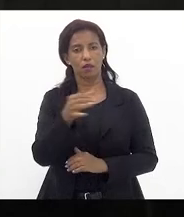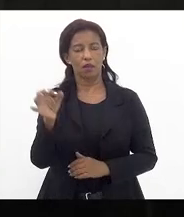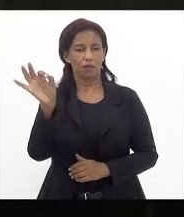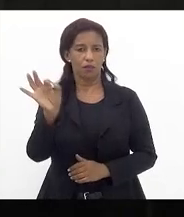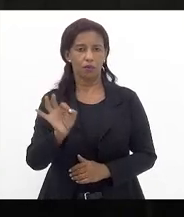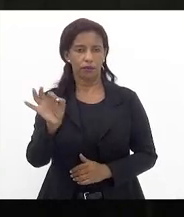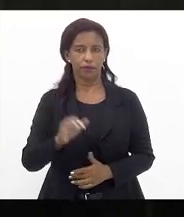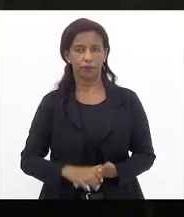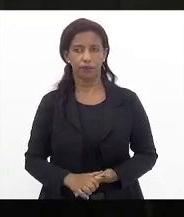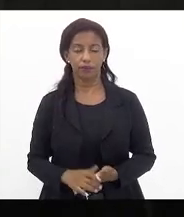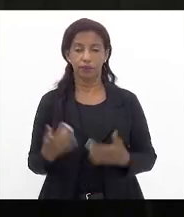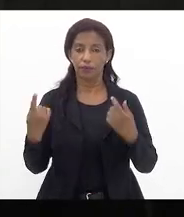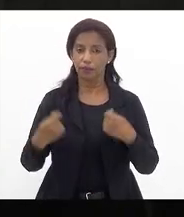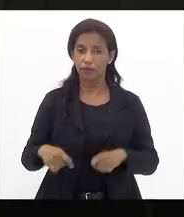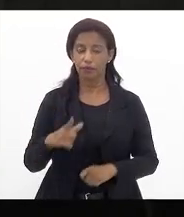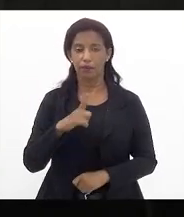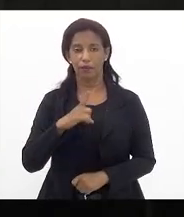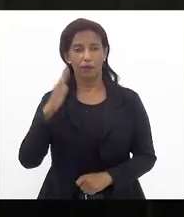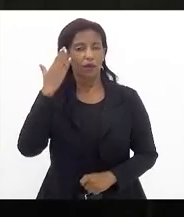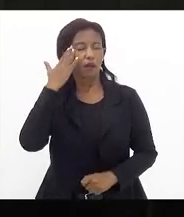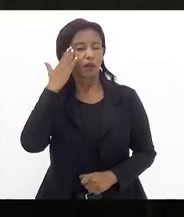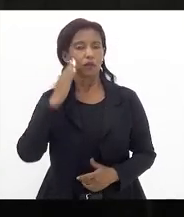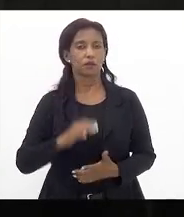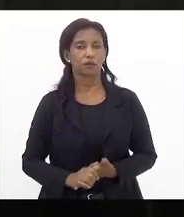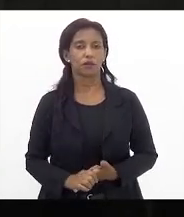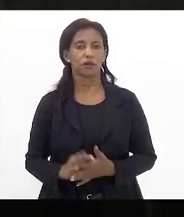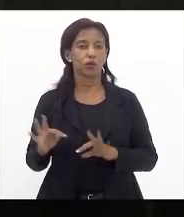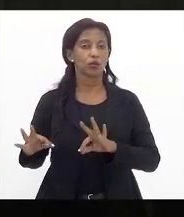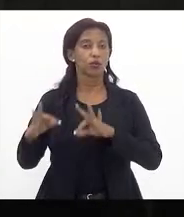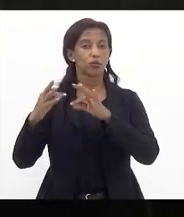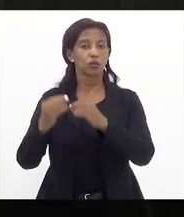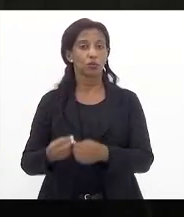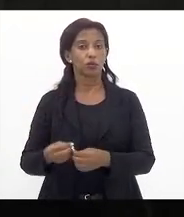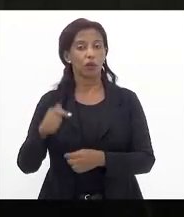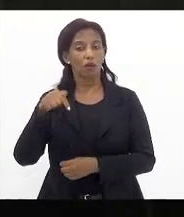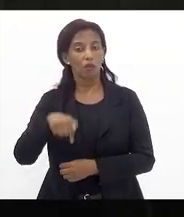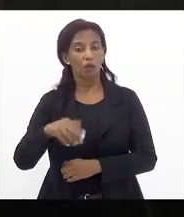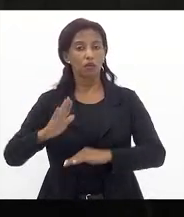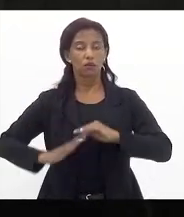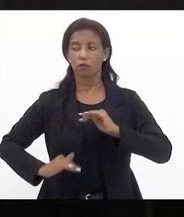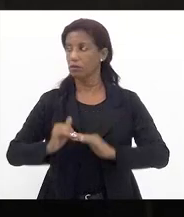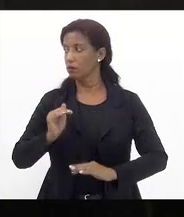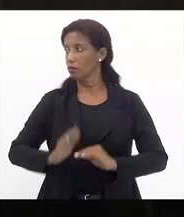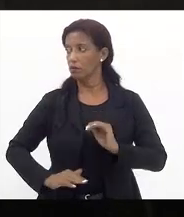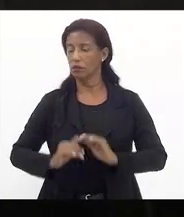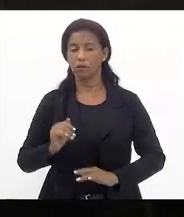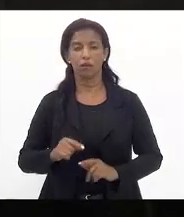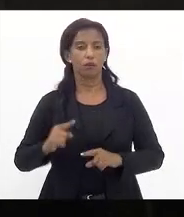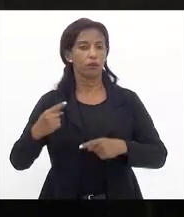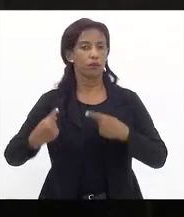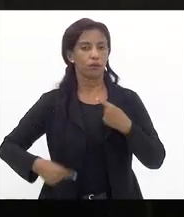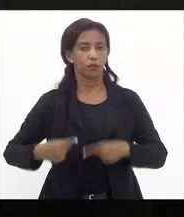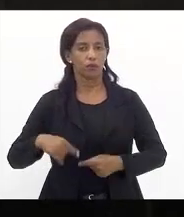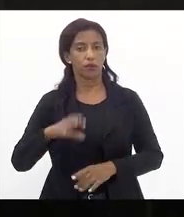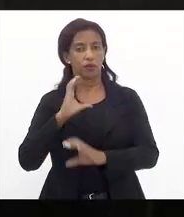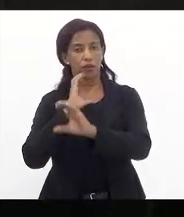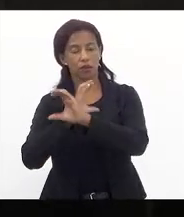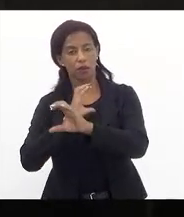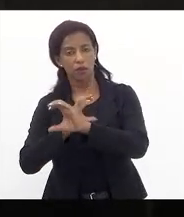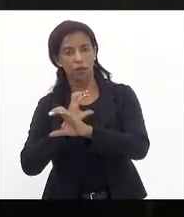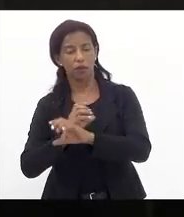100%. É preciso que a gente entenda, sobretudo nessas profissões, como a Polícia Civil,